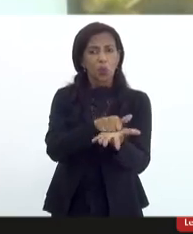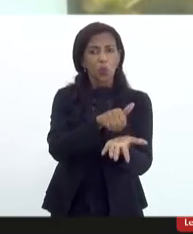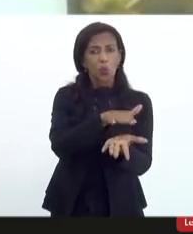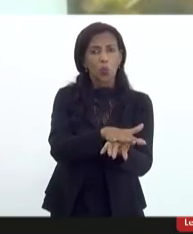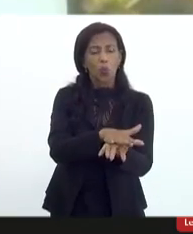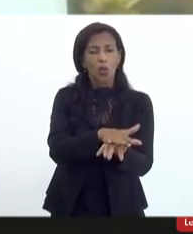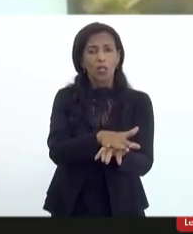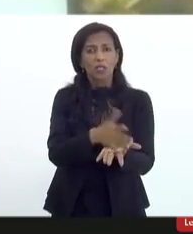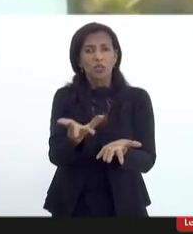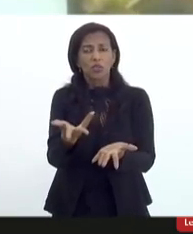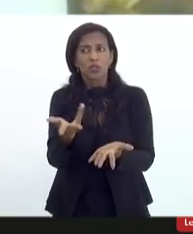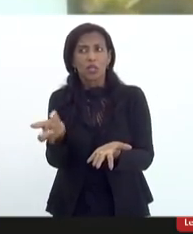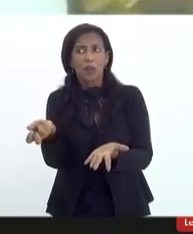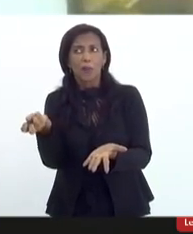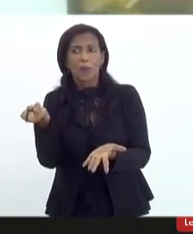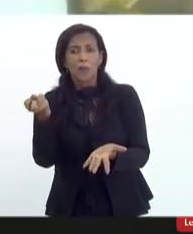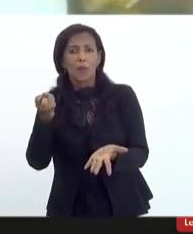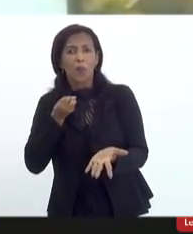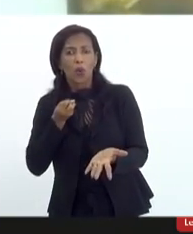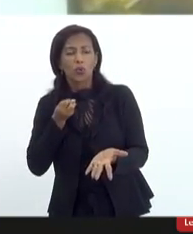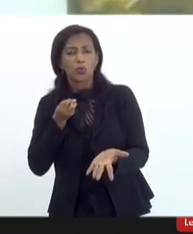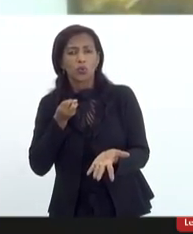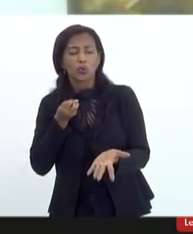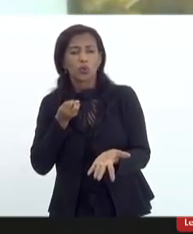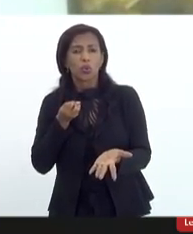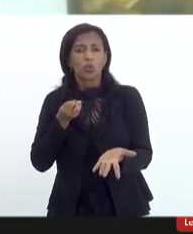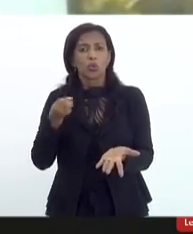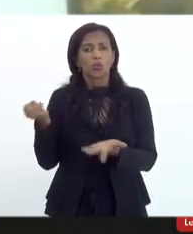do genocídio da juventude negra, em